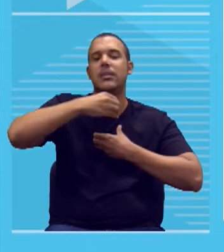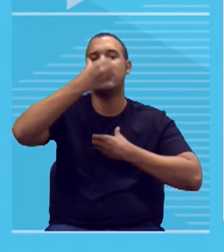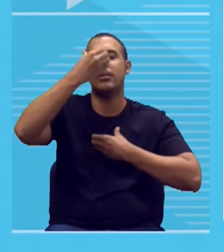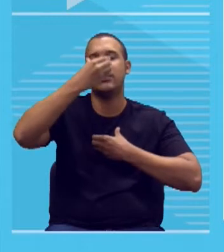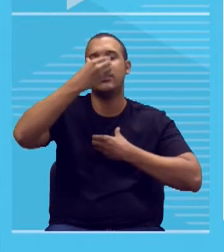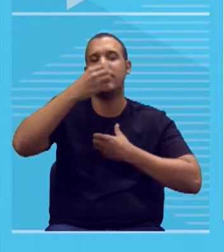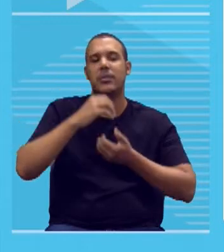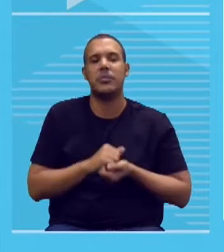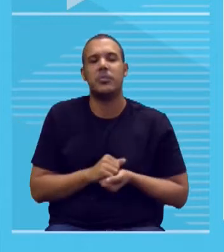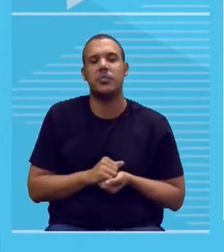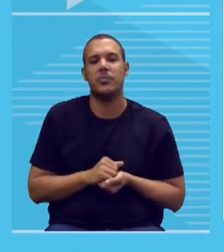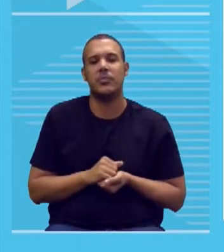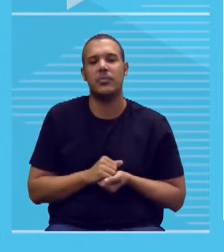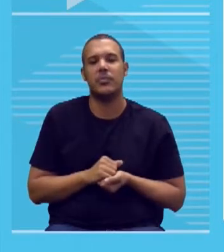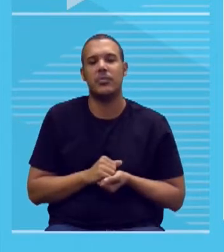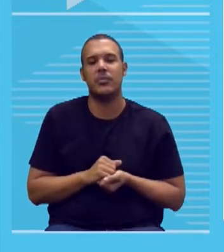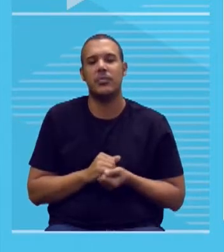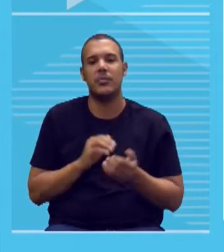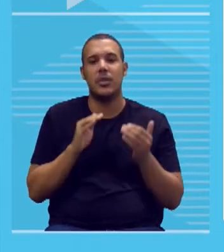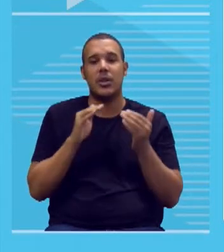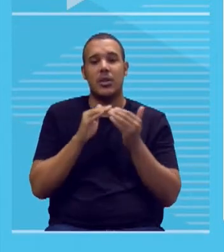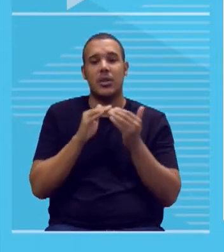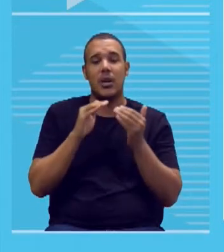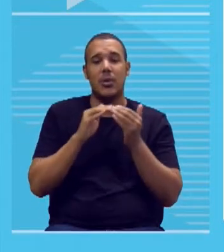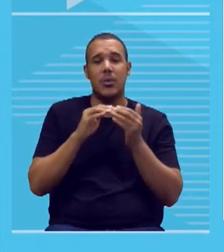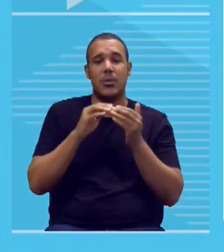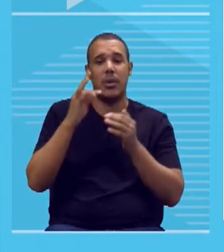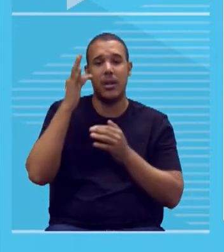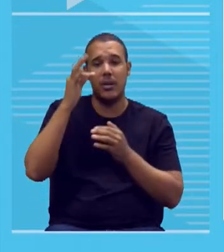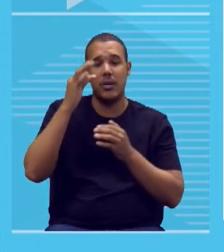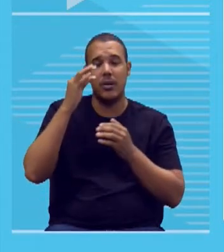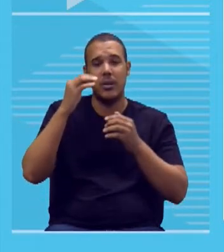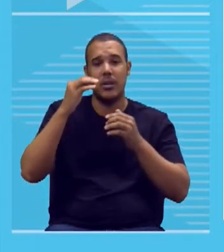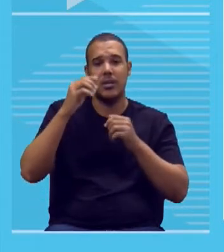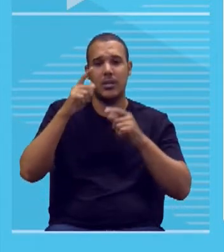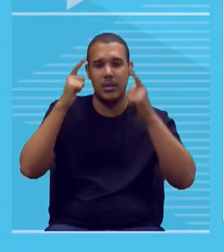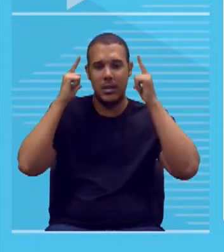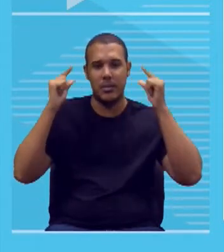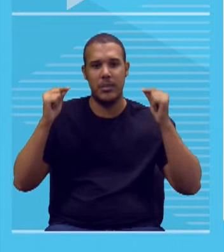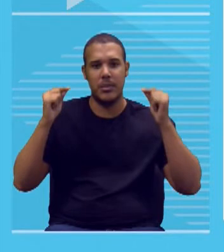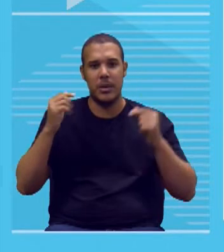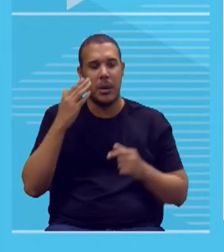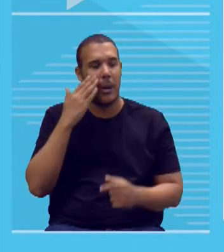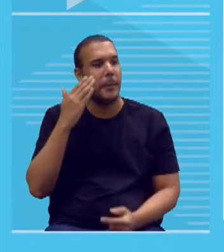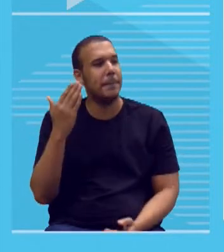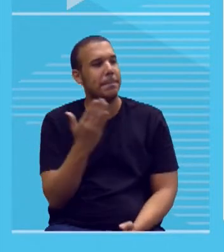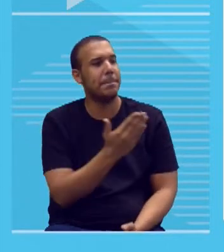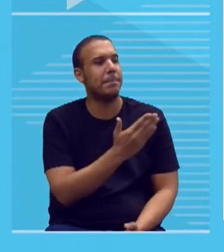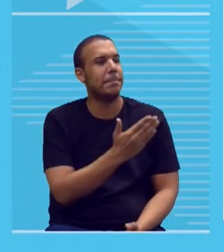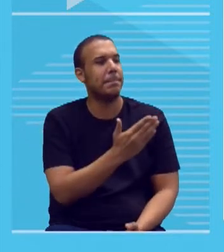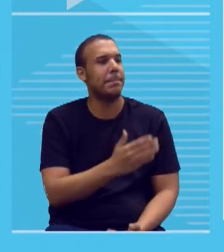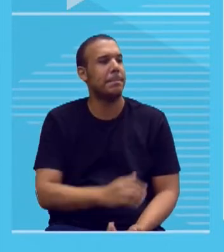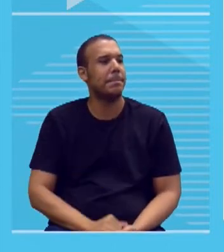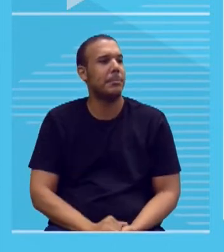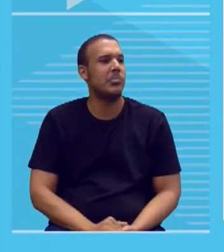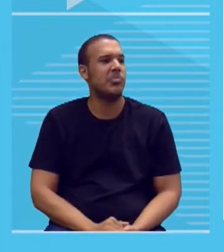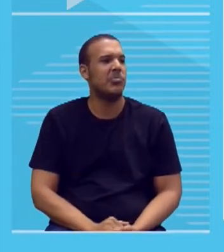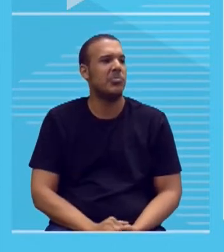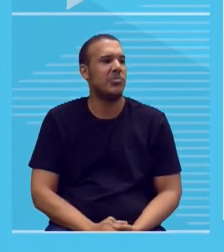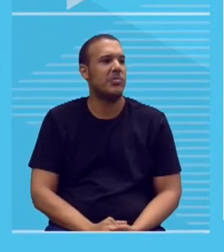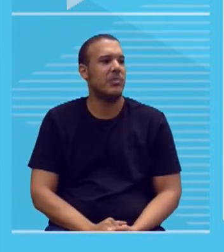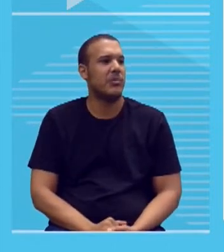de acordo com o lamarckismo rock you e de acordo com o lamarckismo